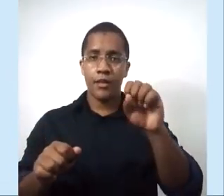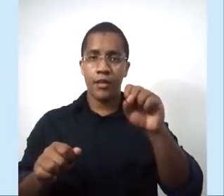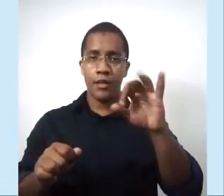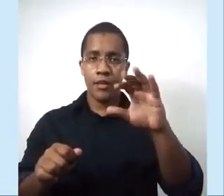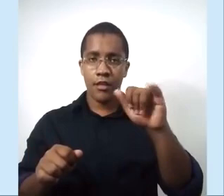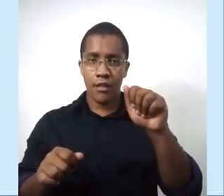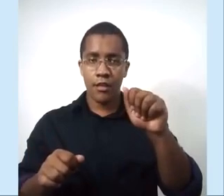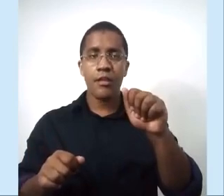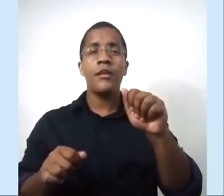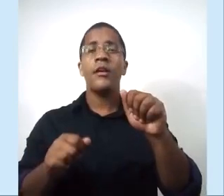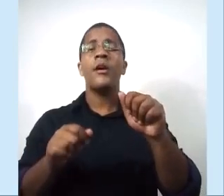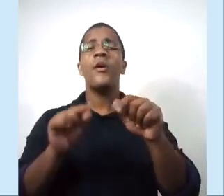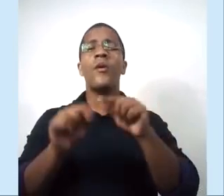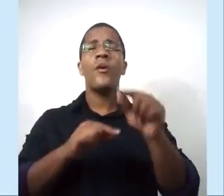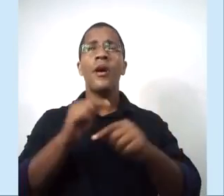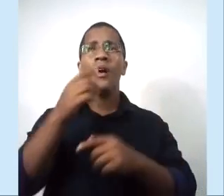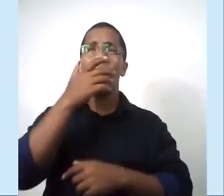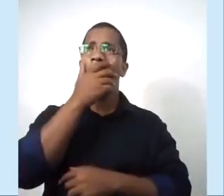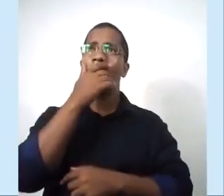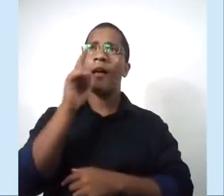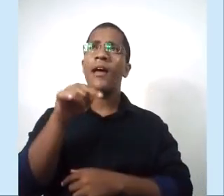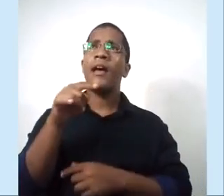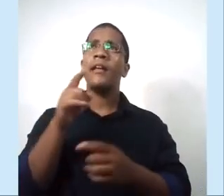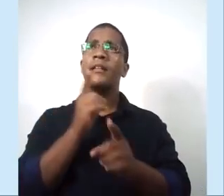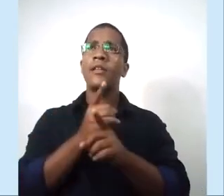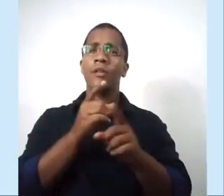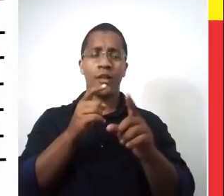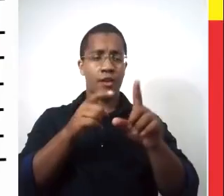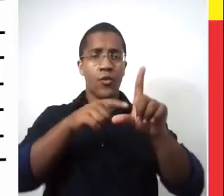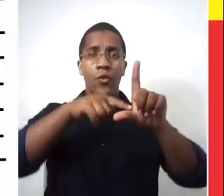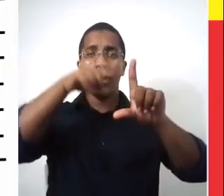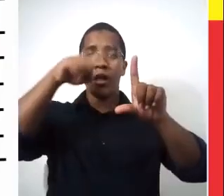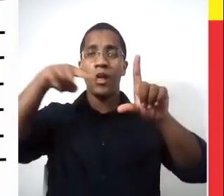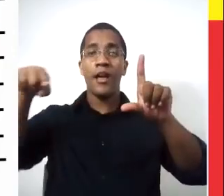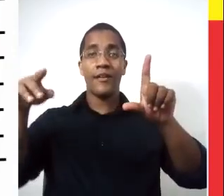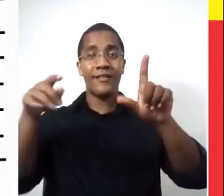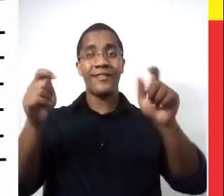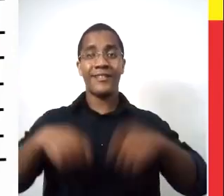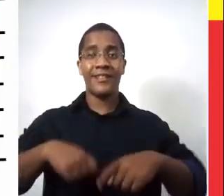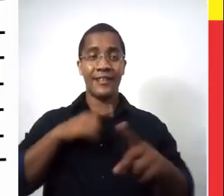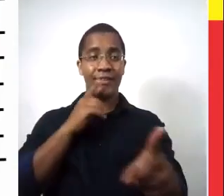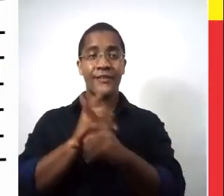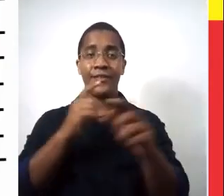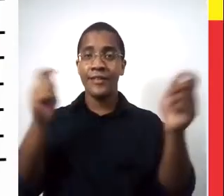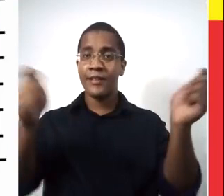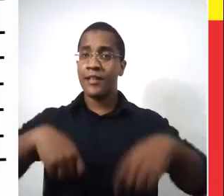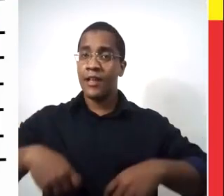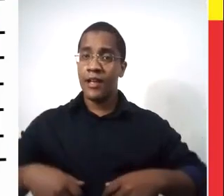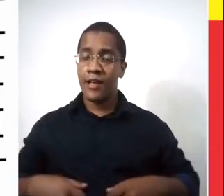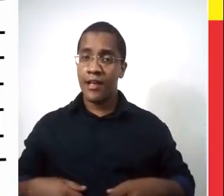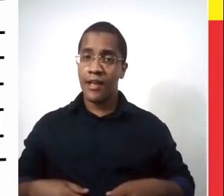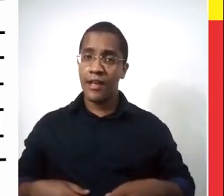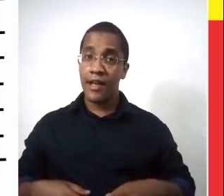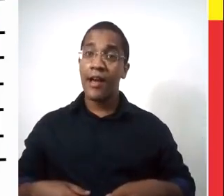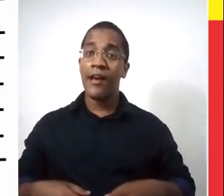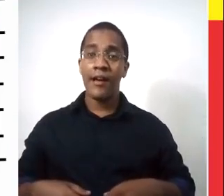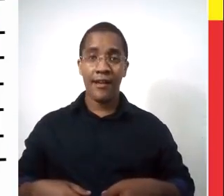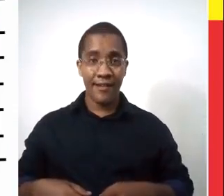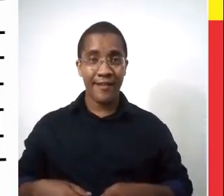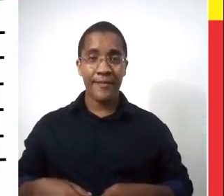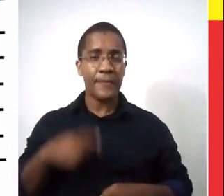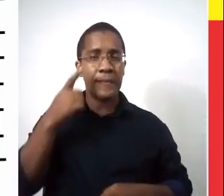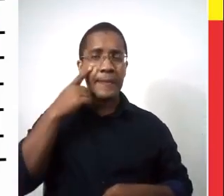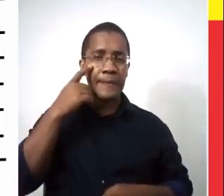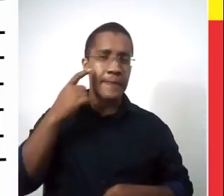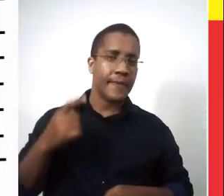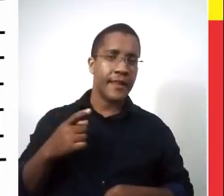a construir o gráfico da função. Então, nós vamos ver agora a representação gráfica da função,